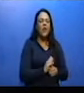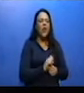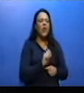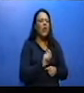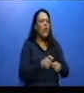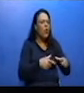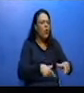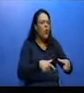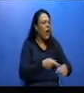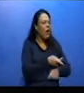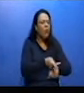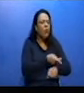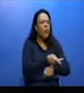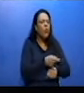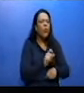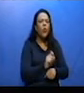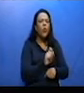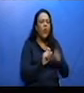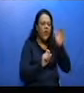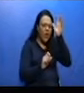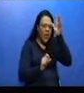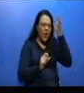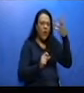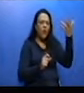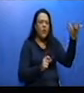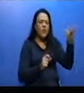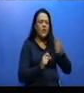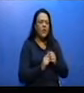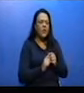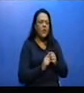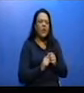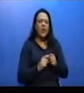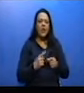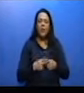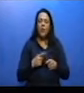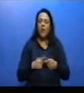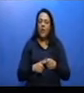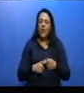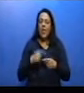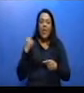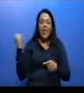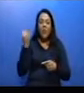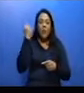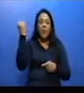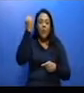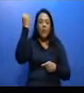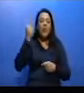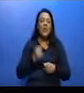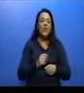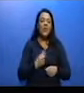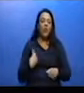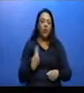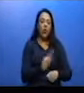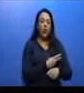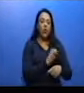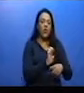no nosso estado? Isso é interessante. Nosso estado foi muito importante. Foi e é muito